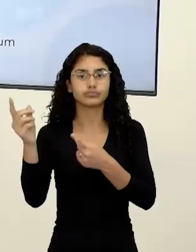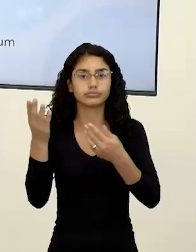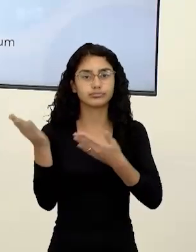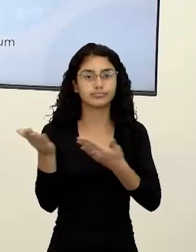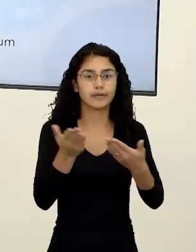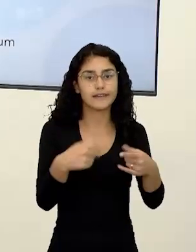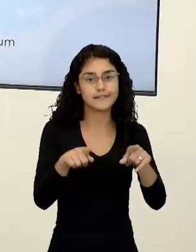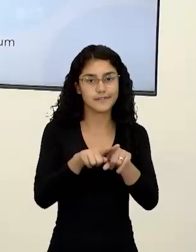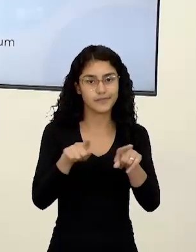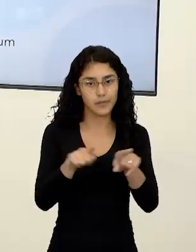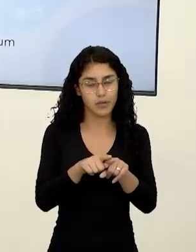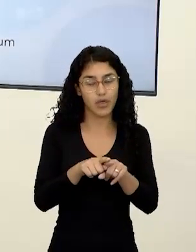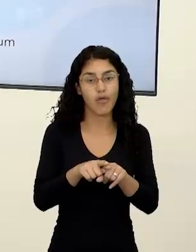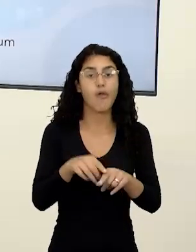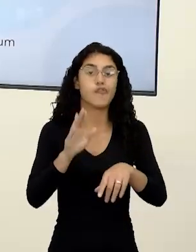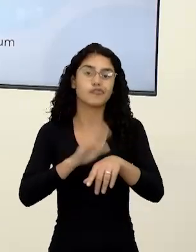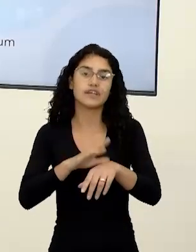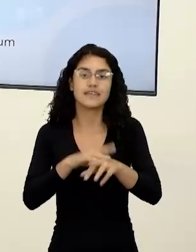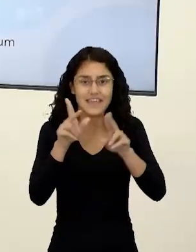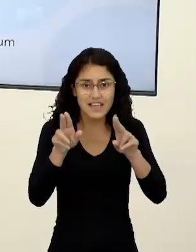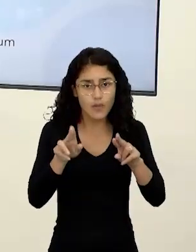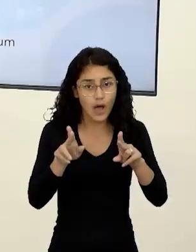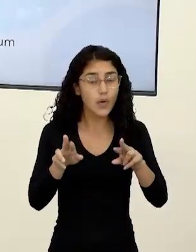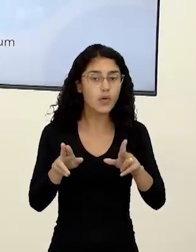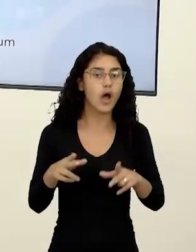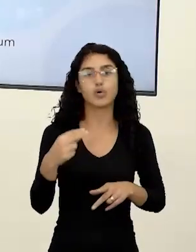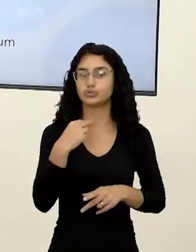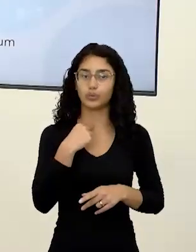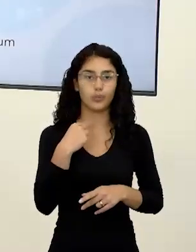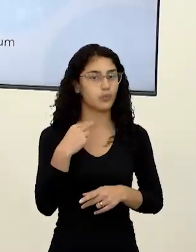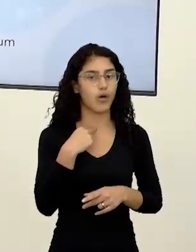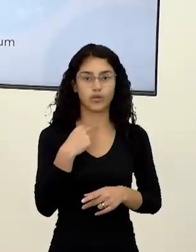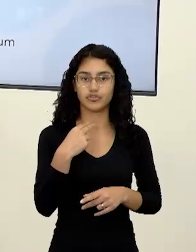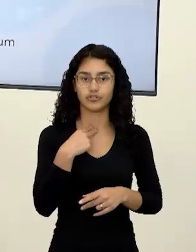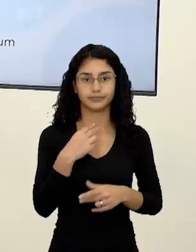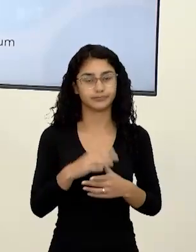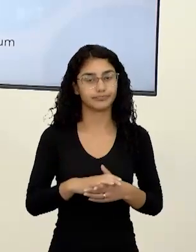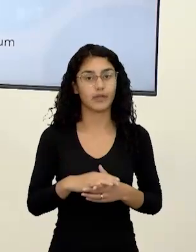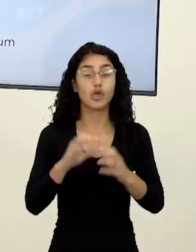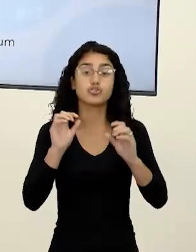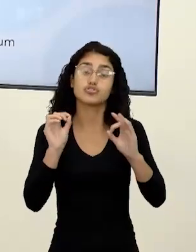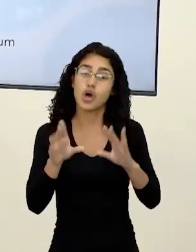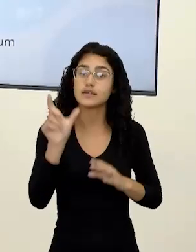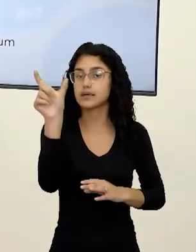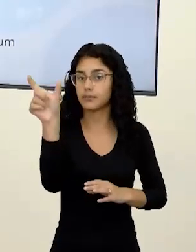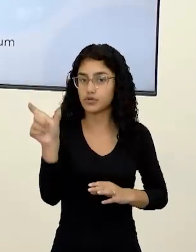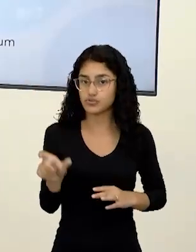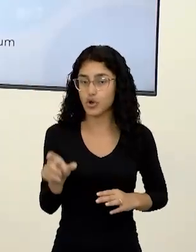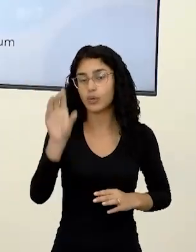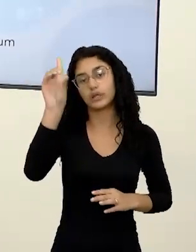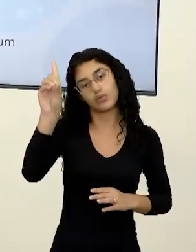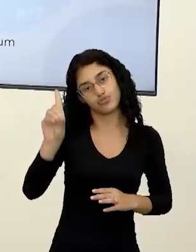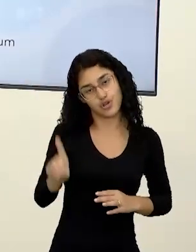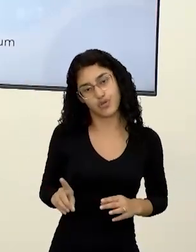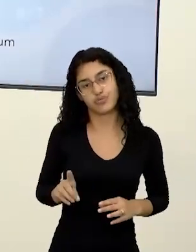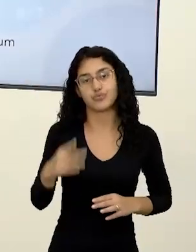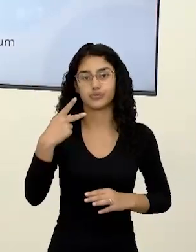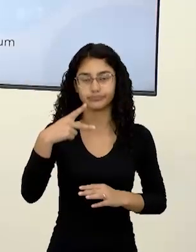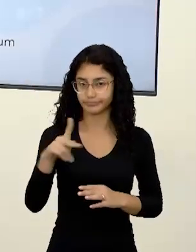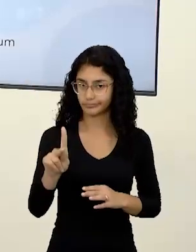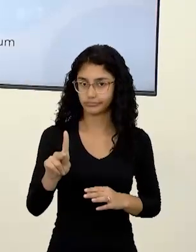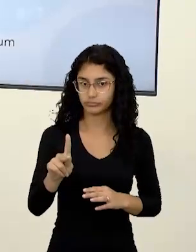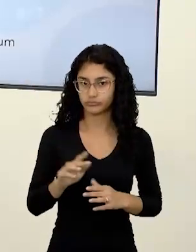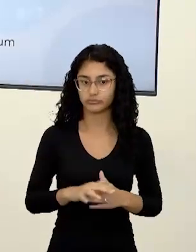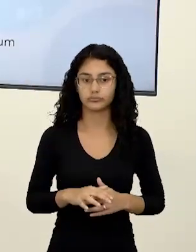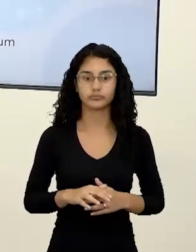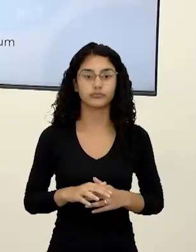Ctrl+C, Ctrl+V, fazer exatamente a mesma coisa, eu não posso fazer sem que eles me deem o direito de fazer a mesma coisa. Se